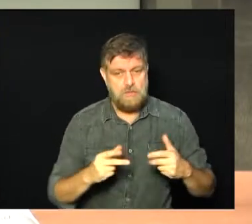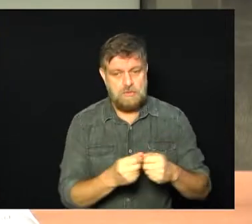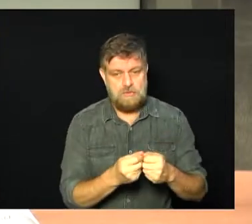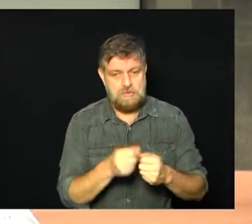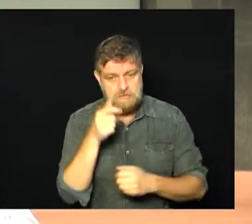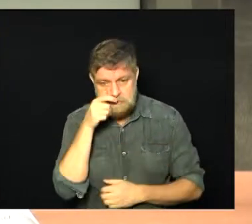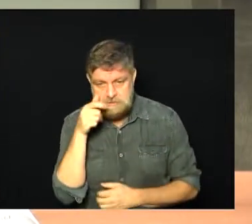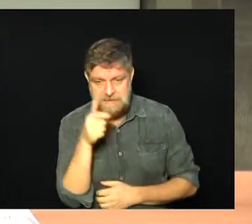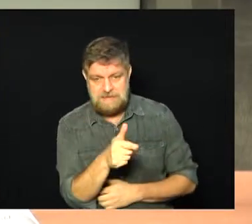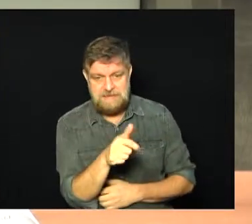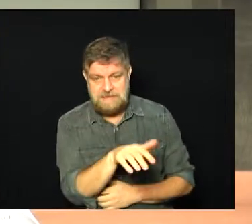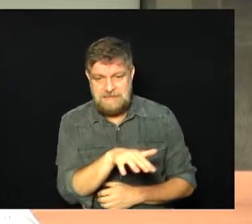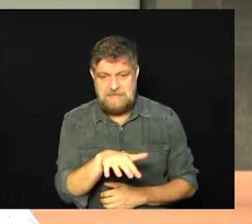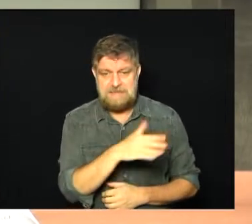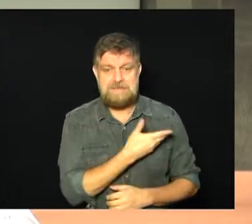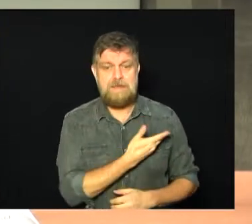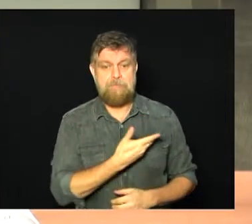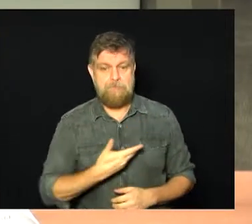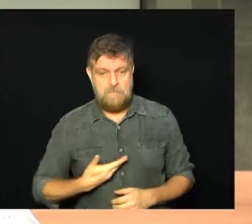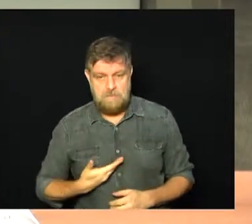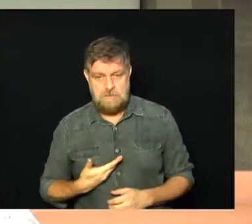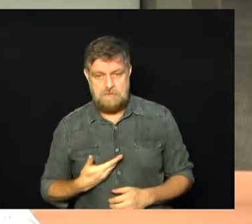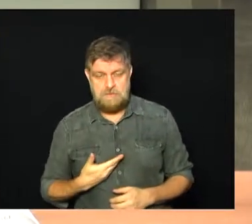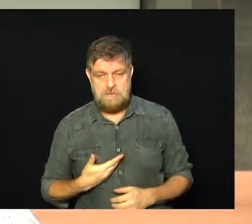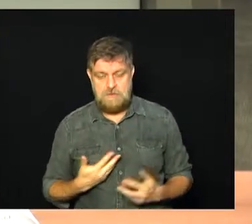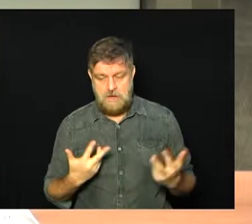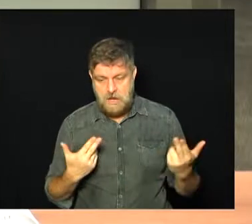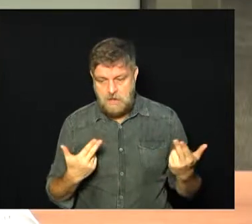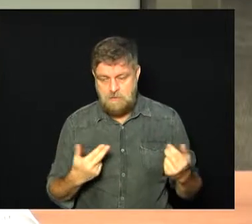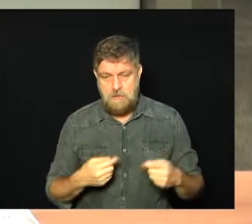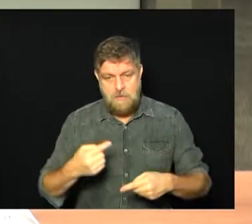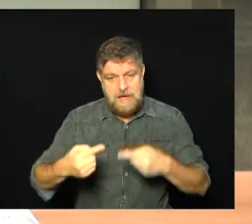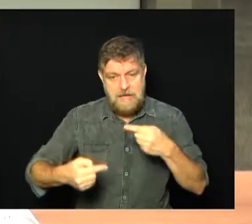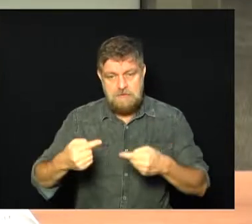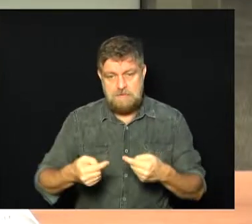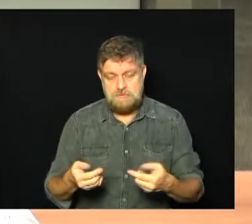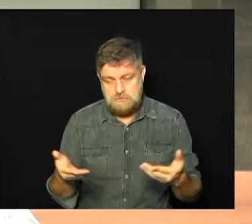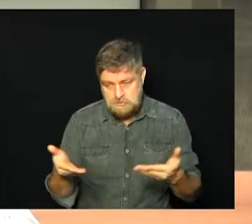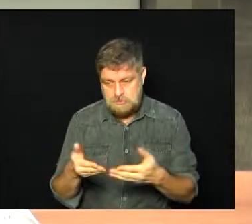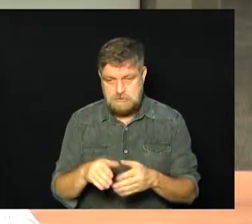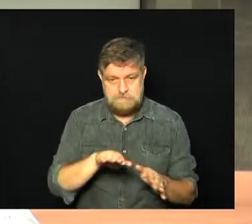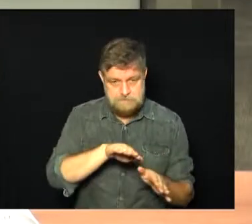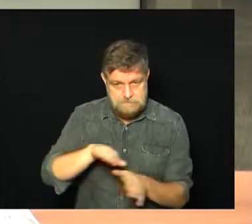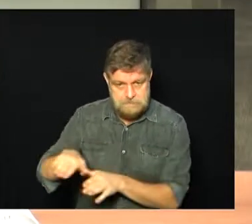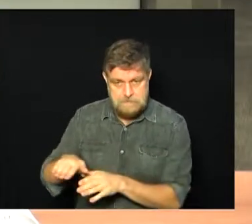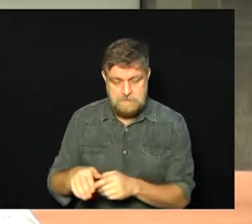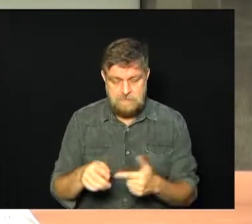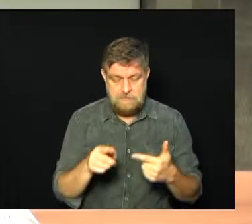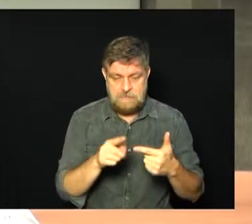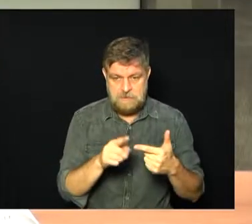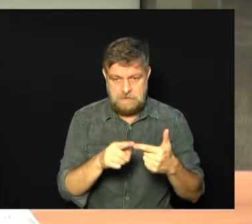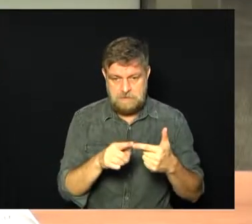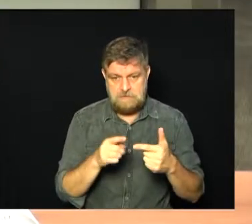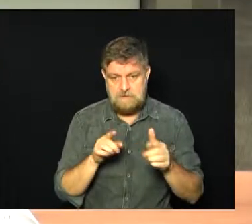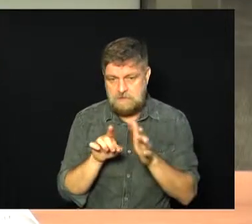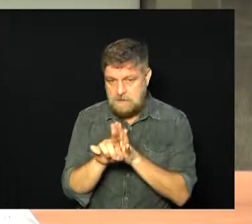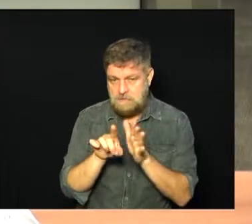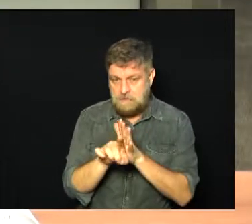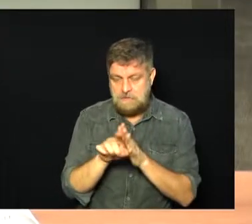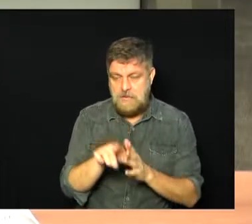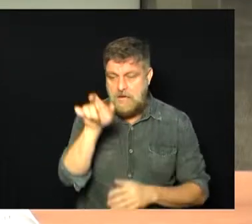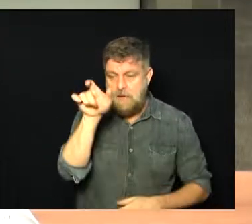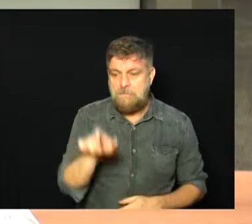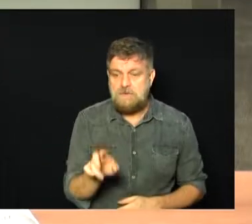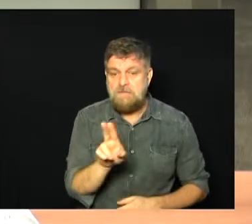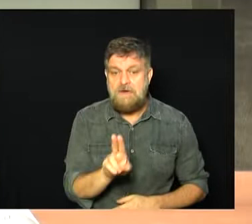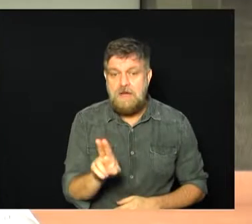interesses públicos, privados aí que existem, como hoje, né? Então, é uma dúvida. Segunda dúvida que eu tenho, o cidadão que vai usar esse